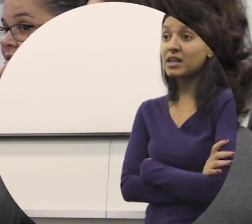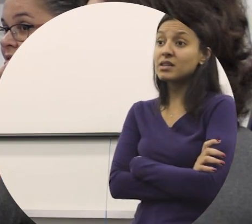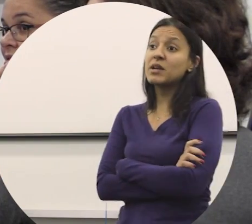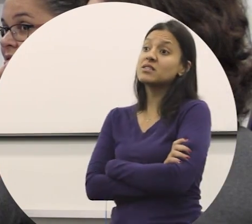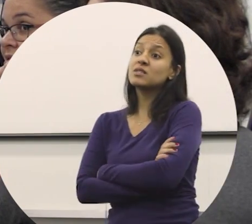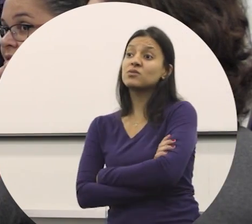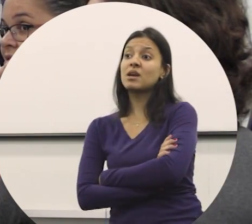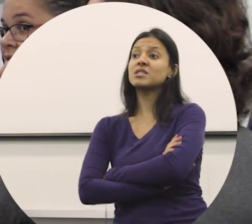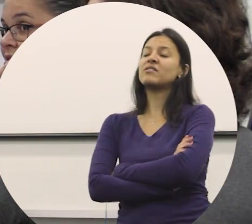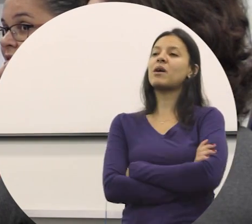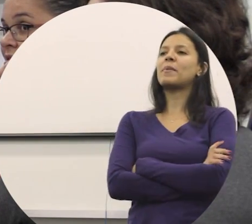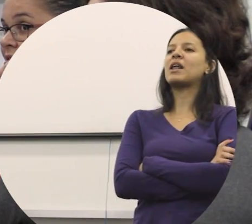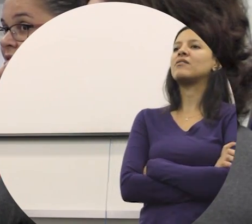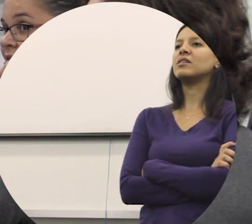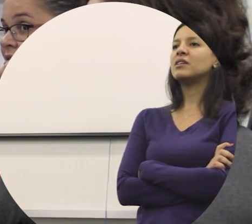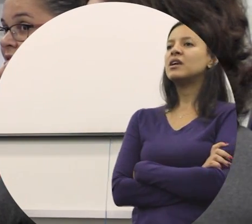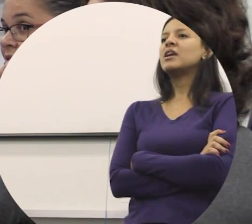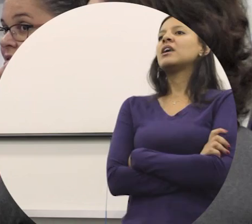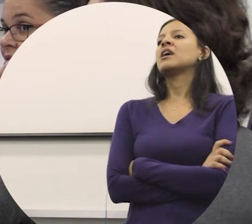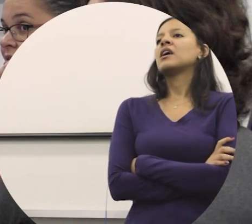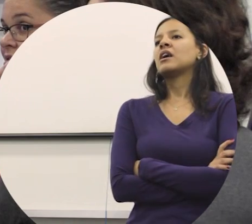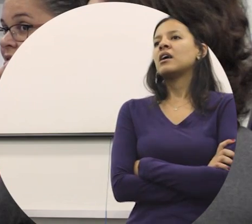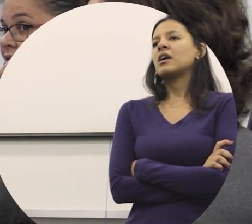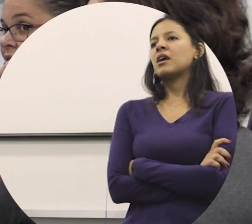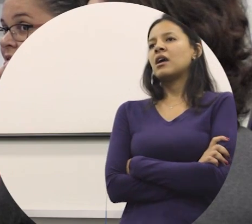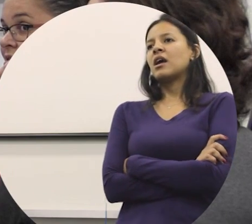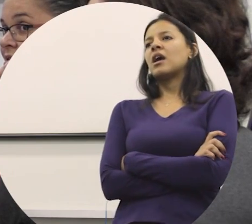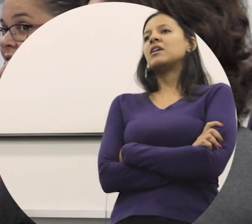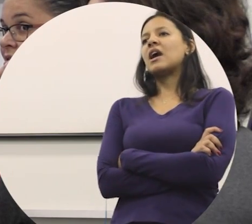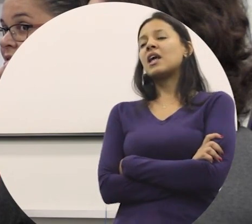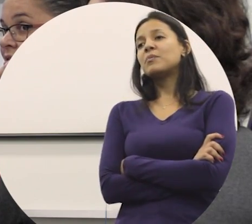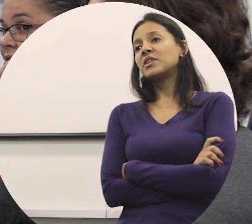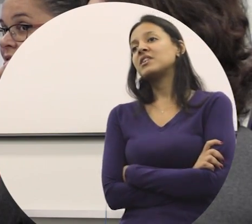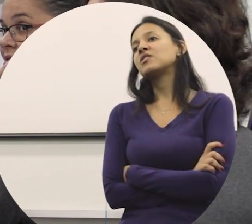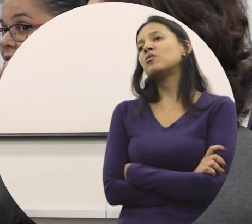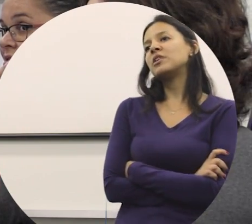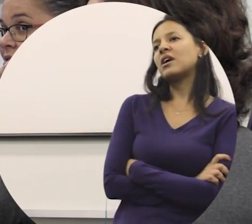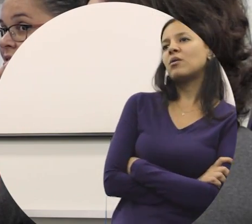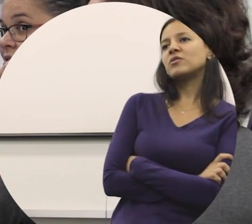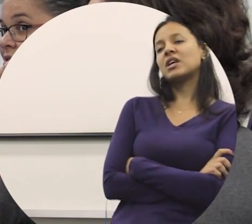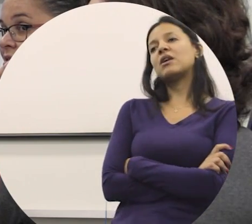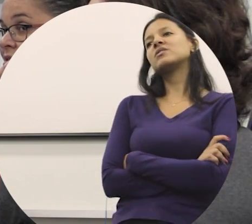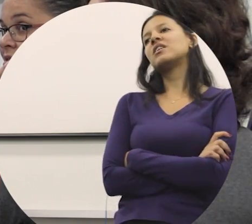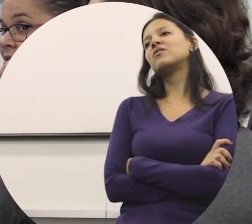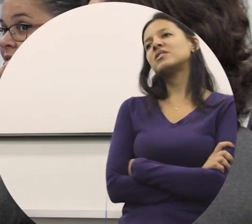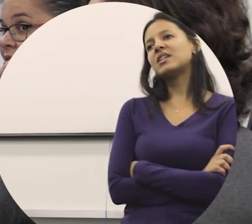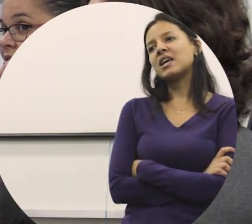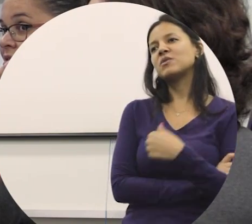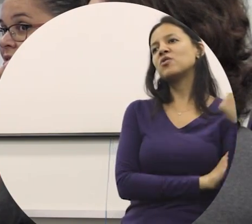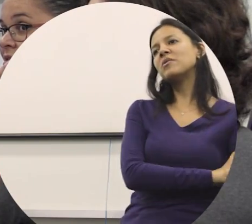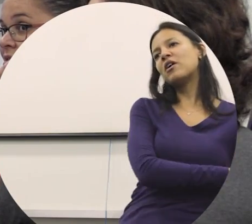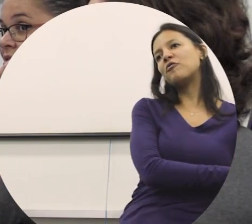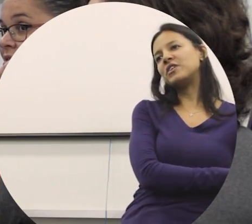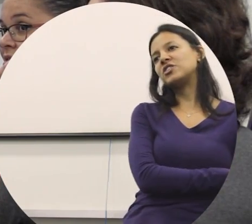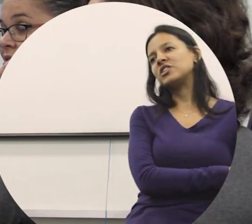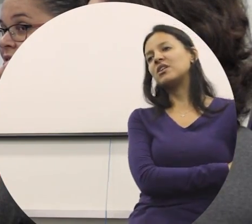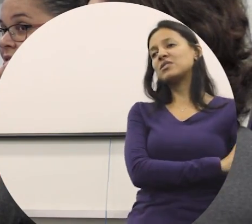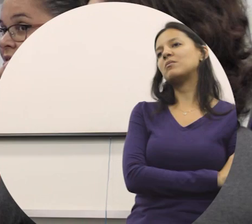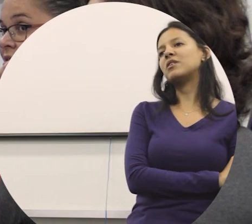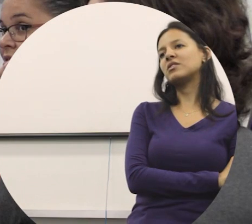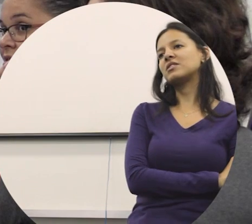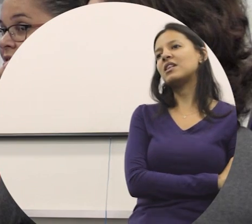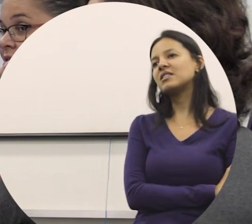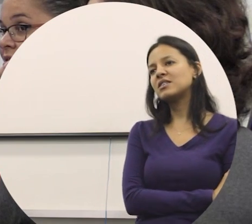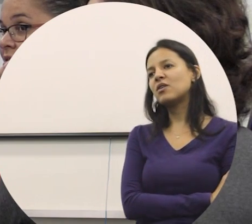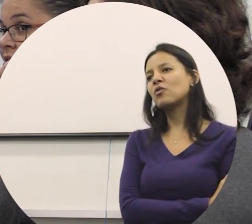a manteiga, ela também às vezes não sabe escrever a palavra. E aí ela poderia se comunicar com a moça lá usando a língua de sinais, mas como ele é ouvinte e